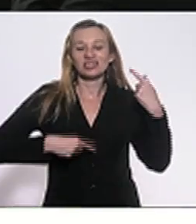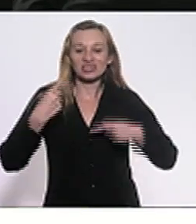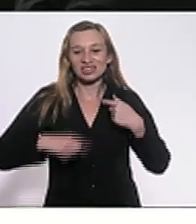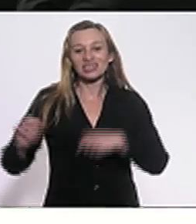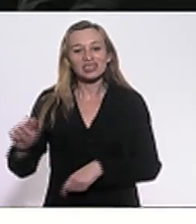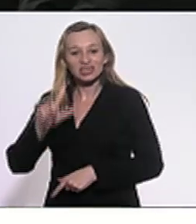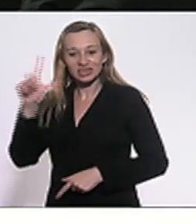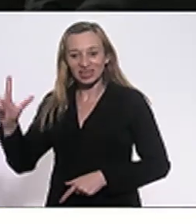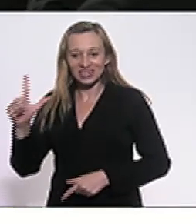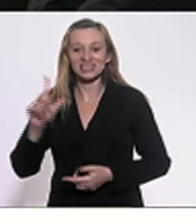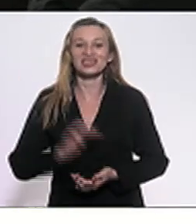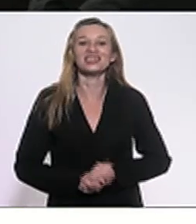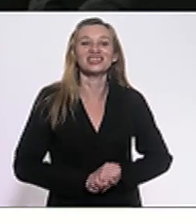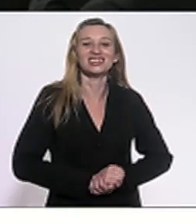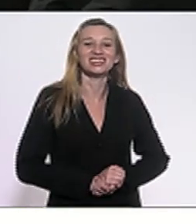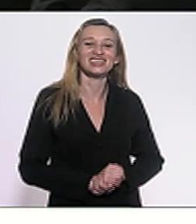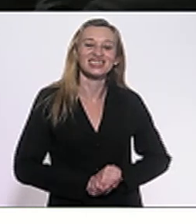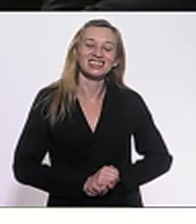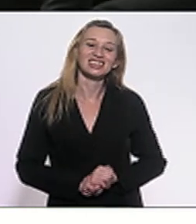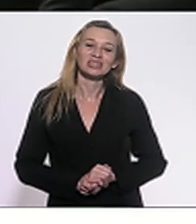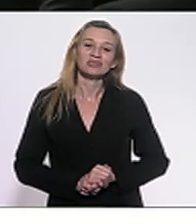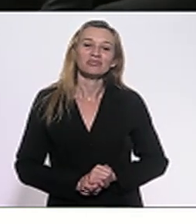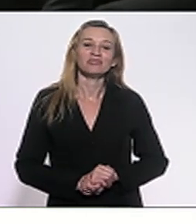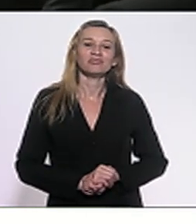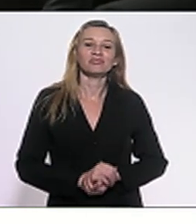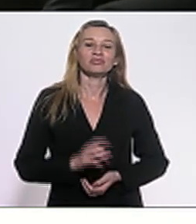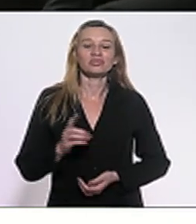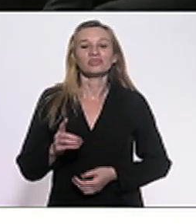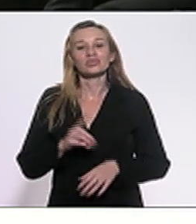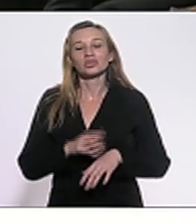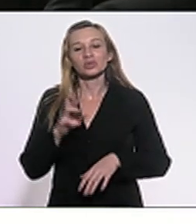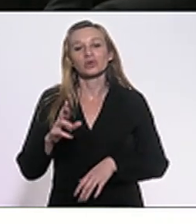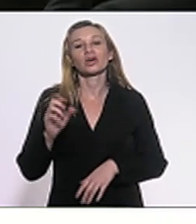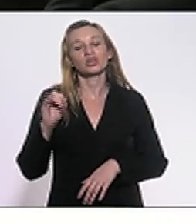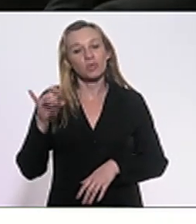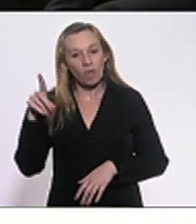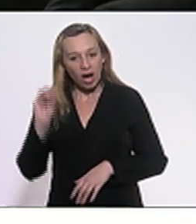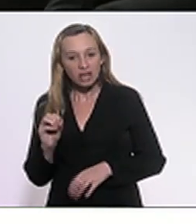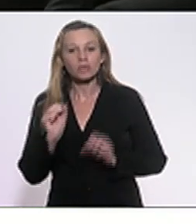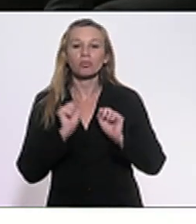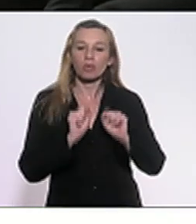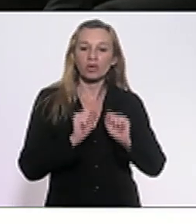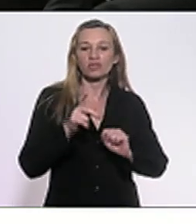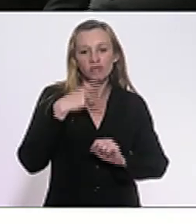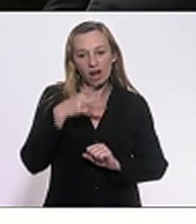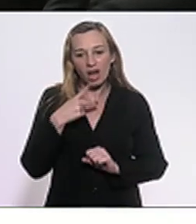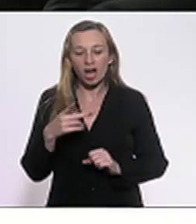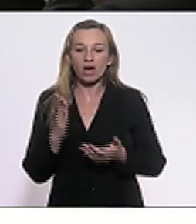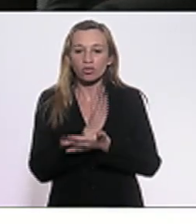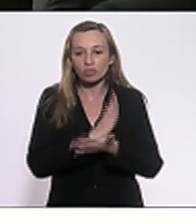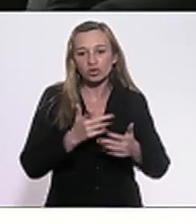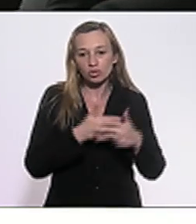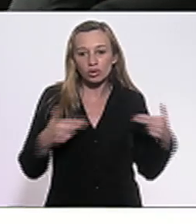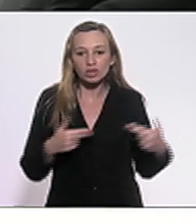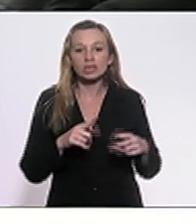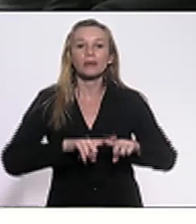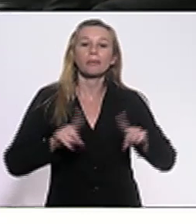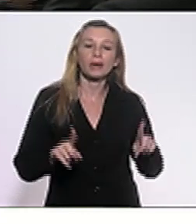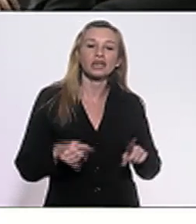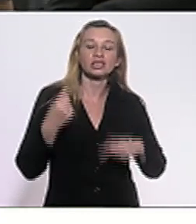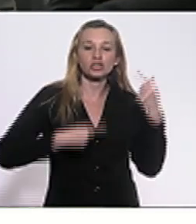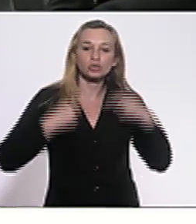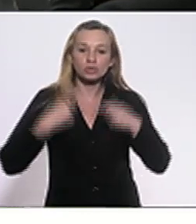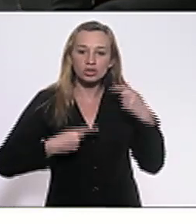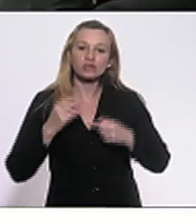nacional, né? Que o doutor Eduardo do MP pode até passar alguns detalhes a mais, mas está a discussão